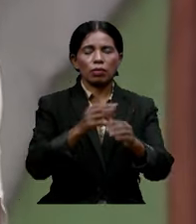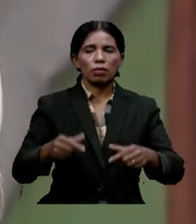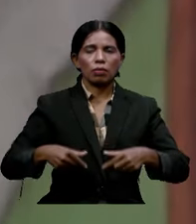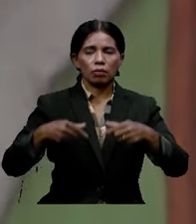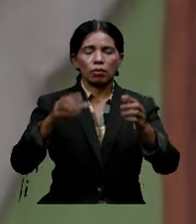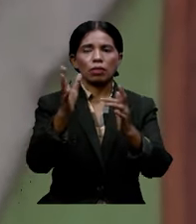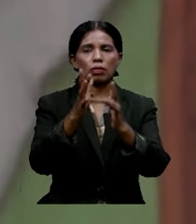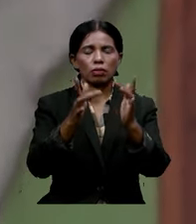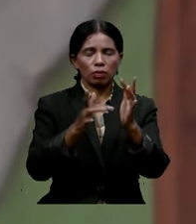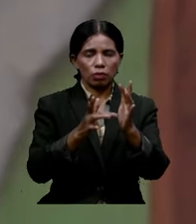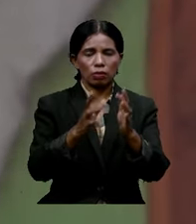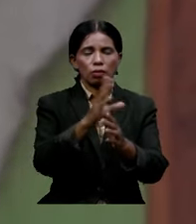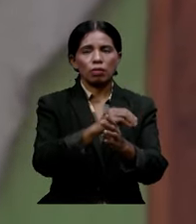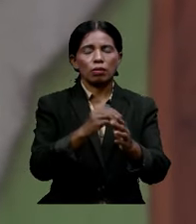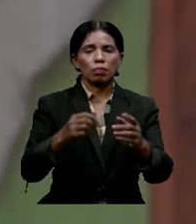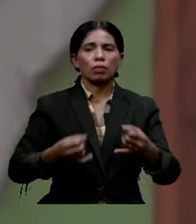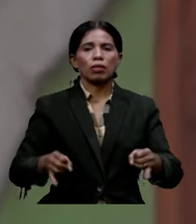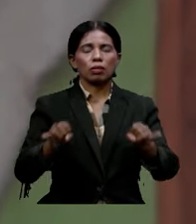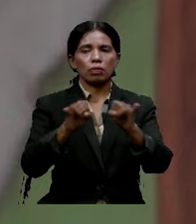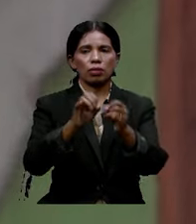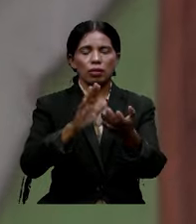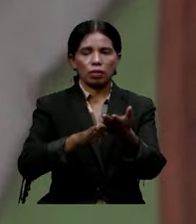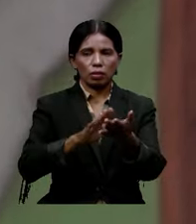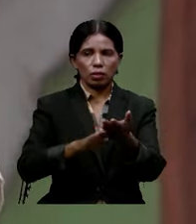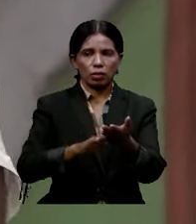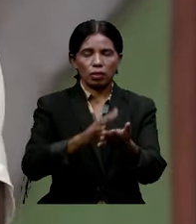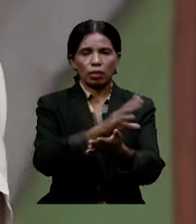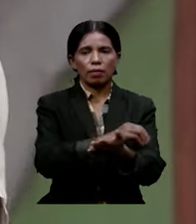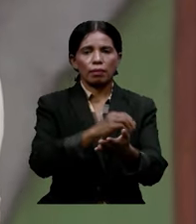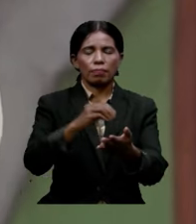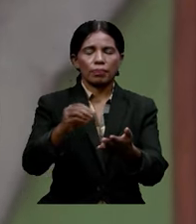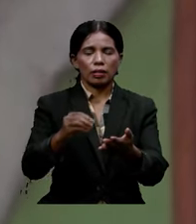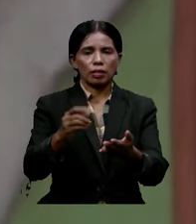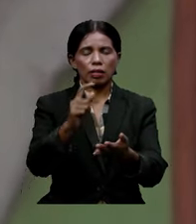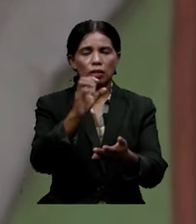Cruz Universitário Né, ba Instituto Superior da Filosofia,